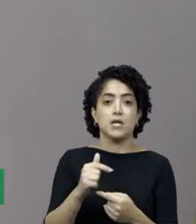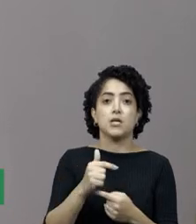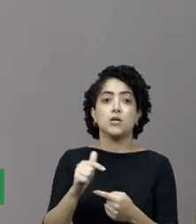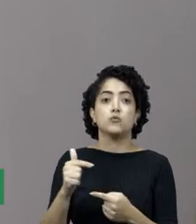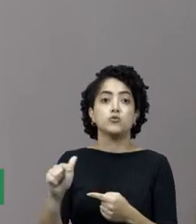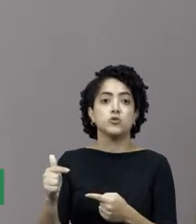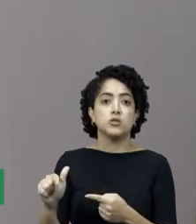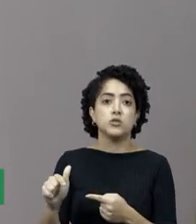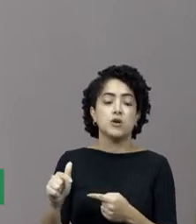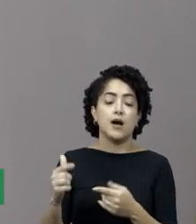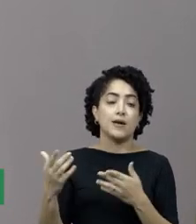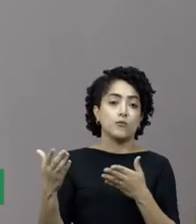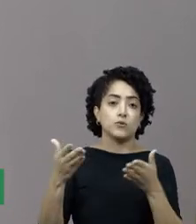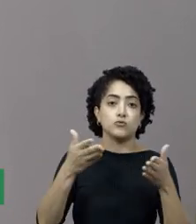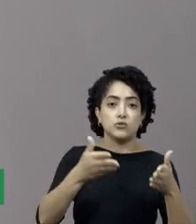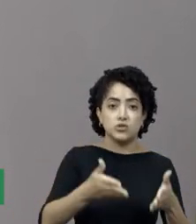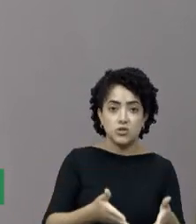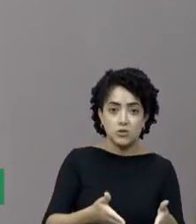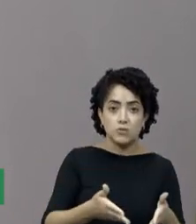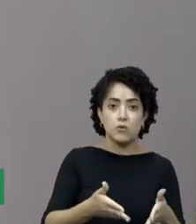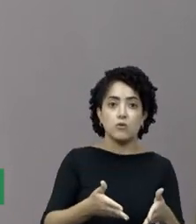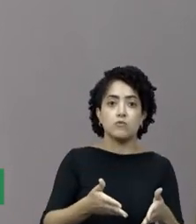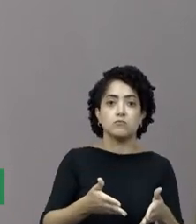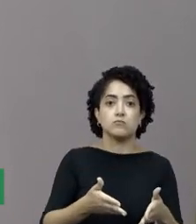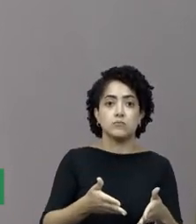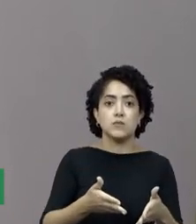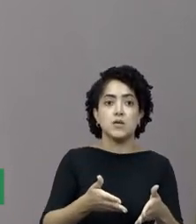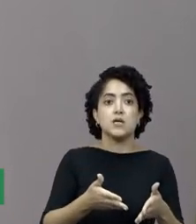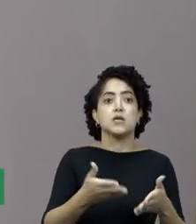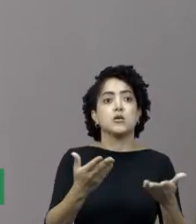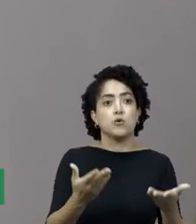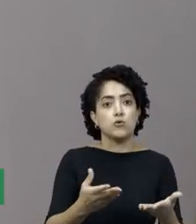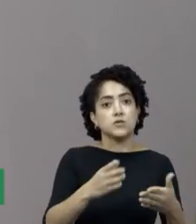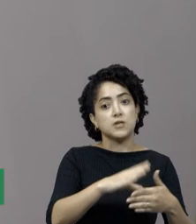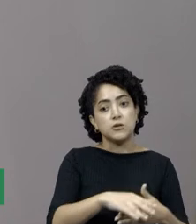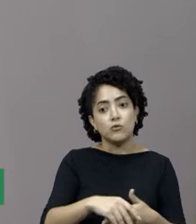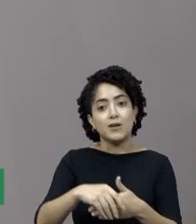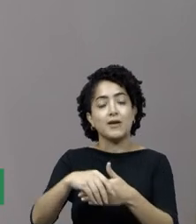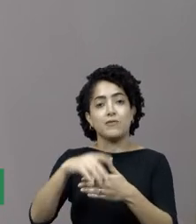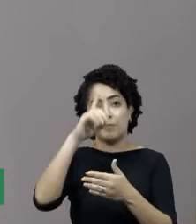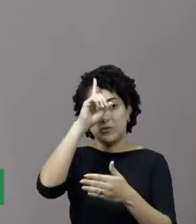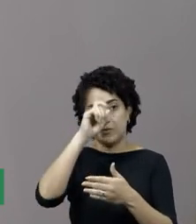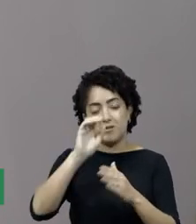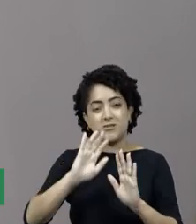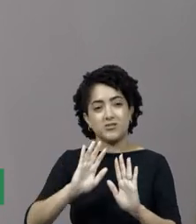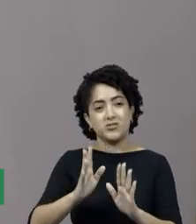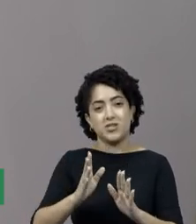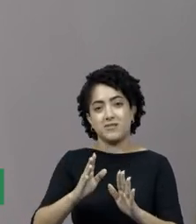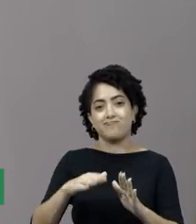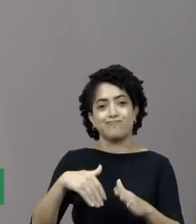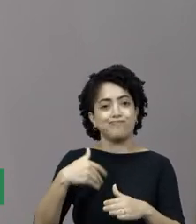e quando chegou, que conseguiram transportar ela, já era tarde demais, essa criança morreu.